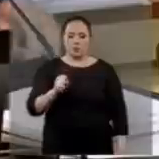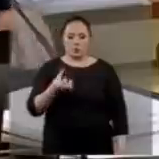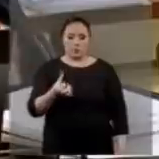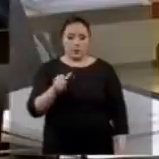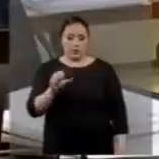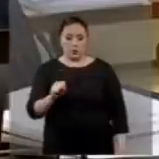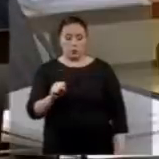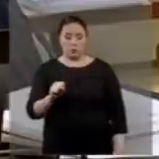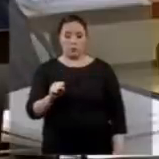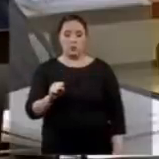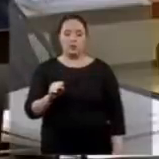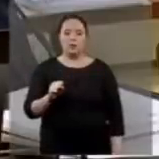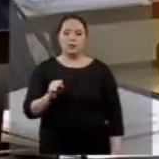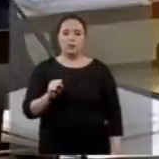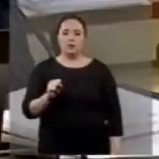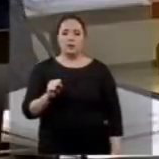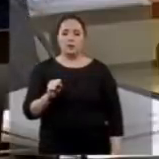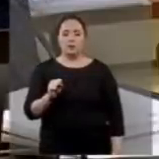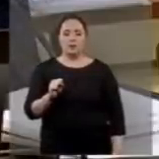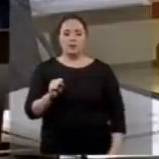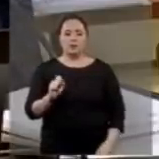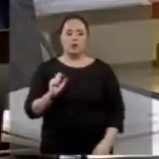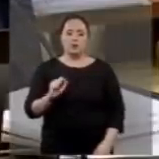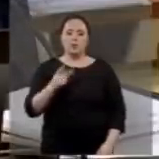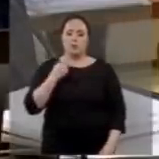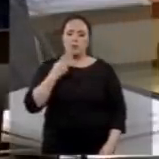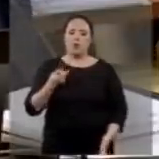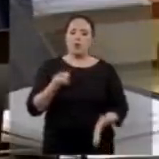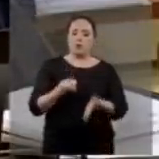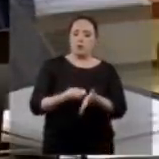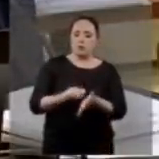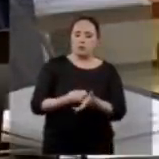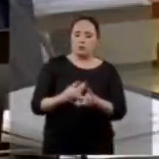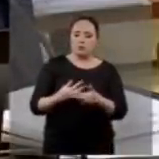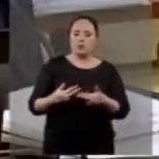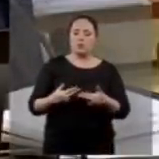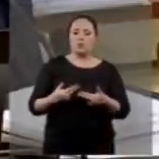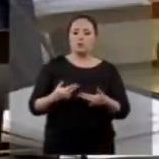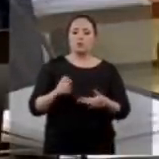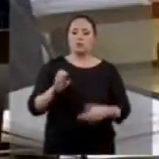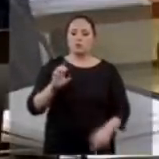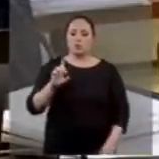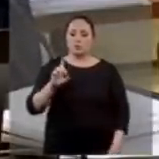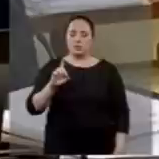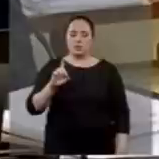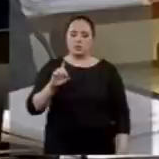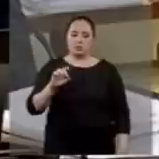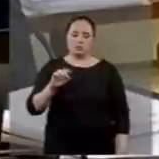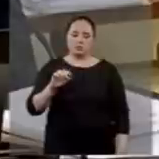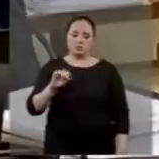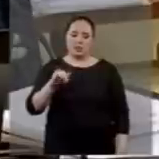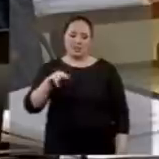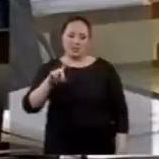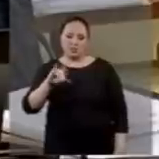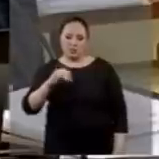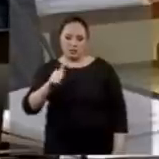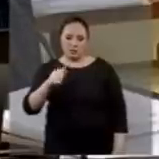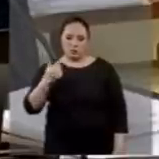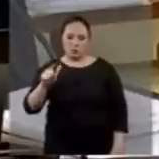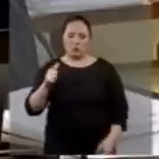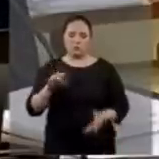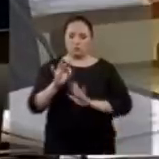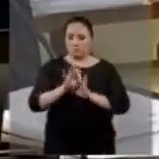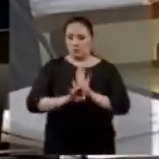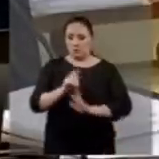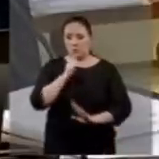9.868, que reclama a exigência sob pena de inépcia da indicação do dispositivo. Estamos alcançando um dispositivo